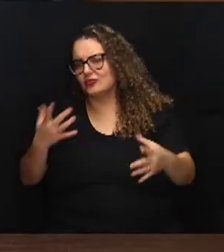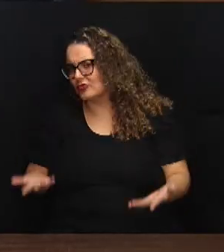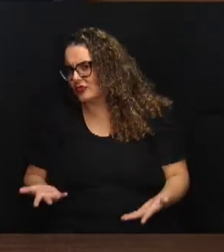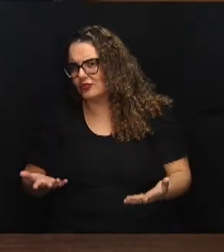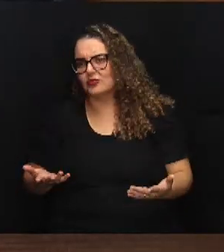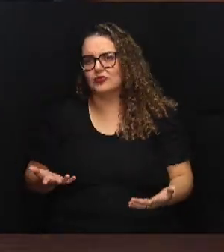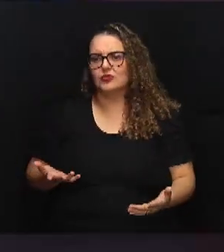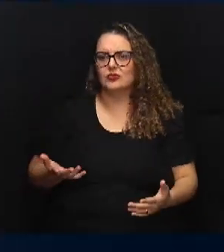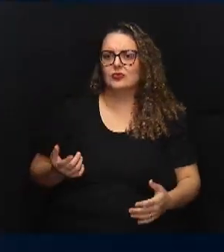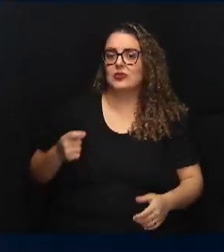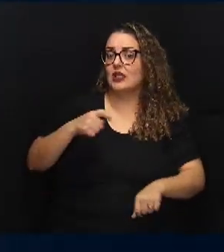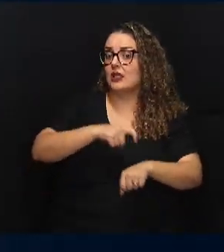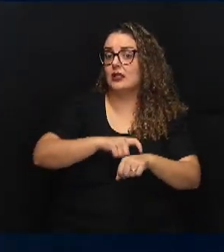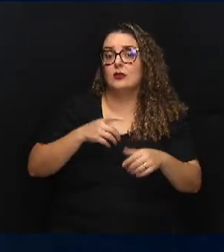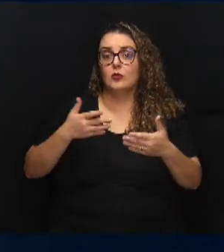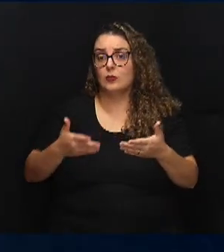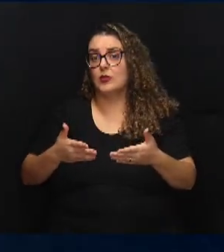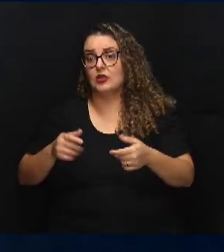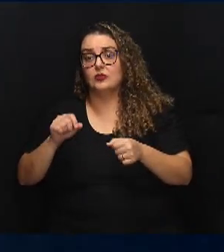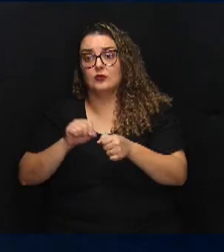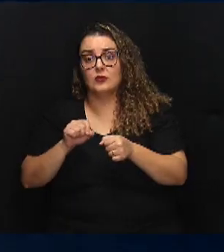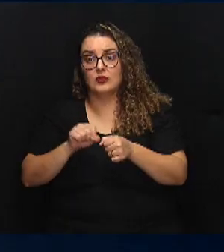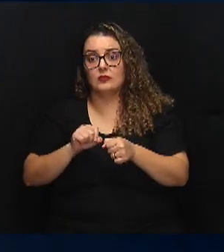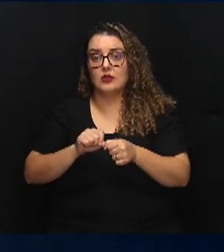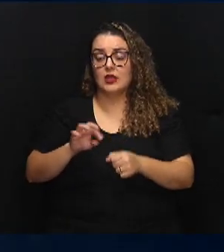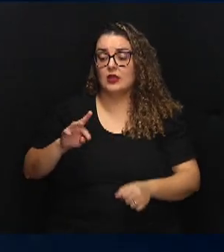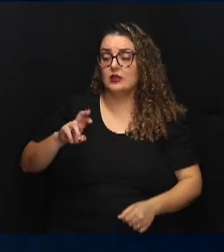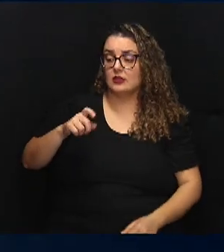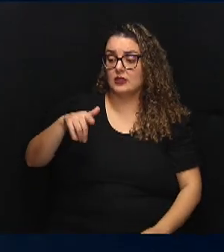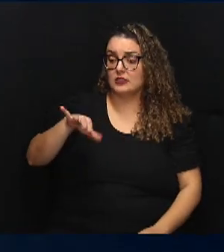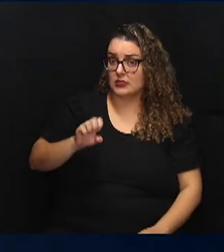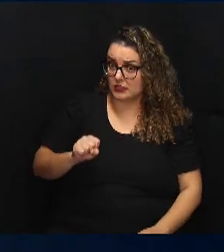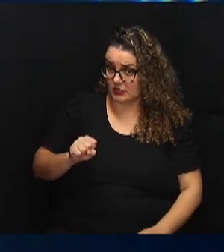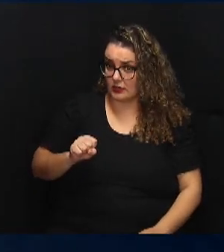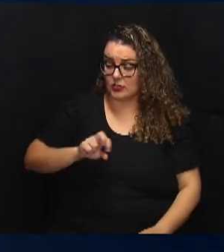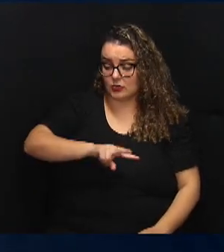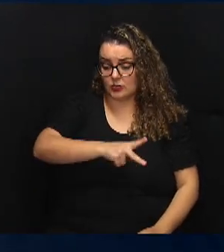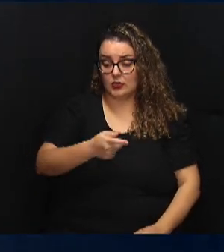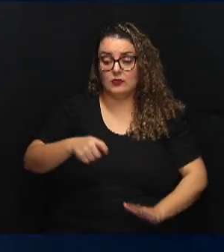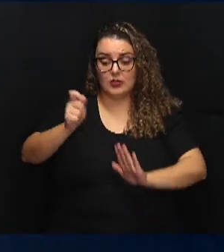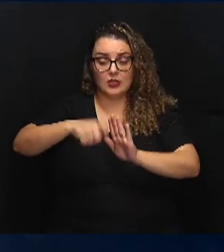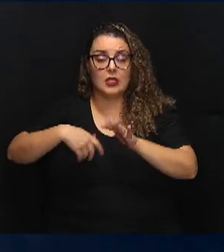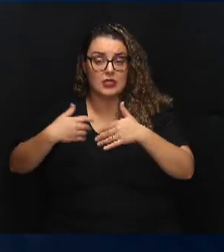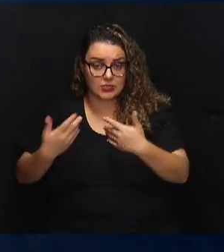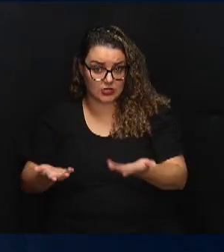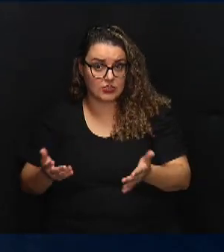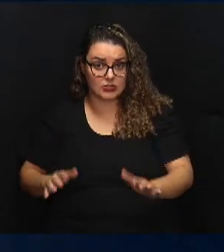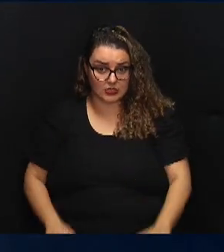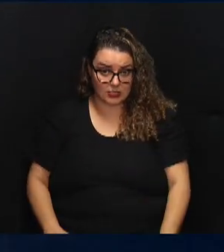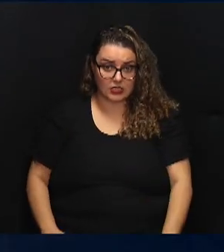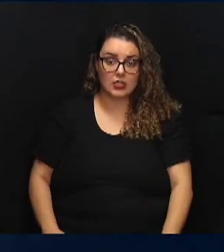todo naquele momento que você realiza a transação já fica registrado,